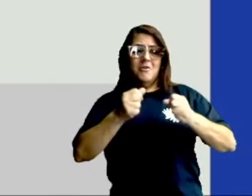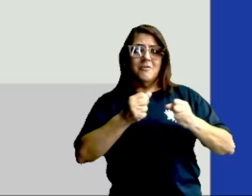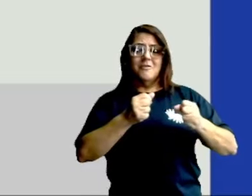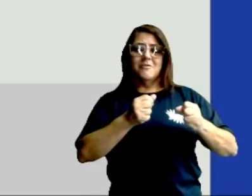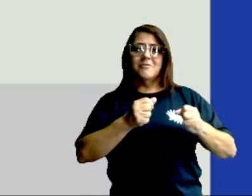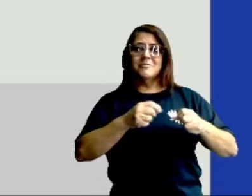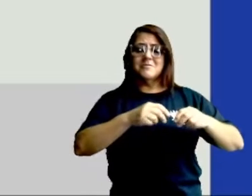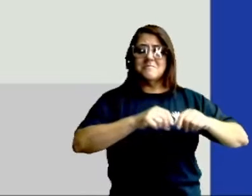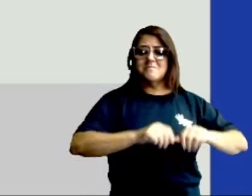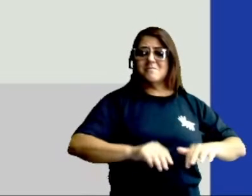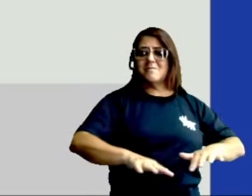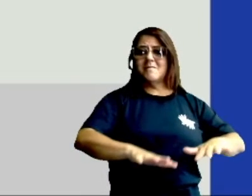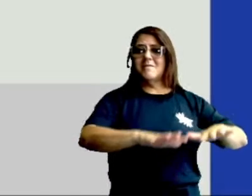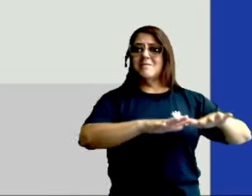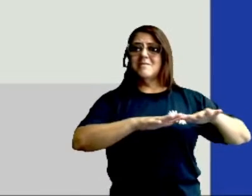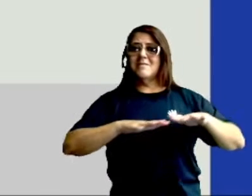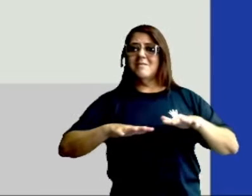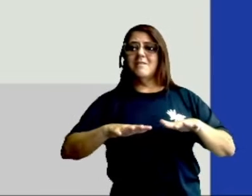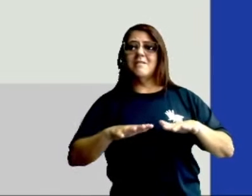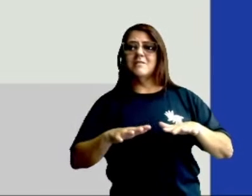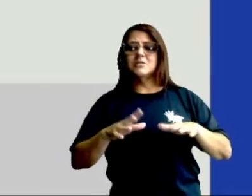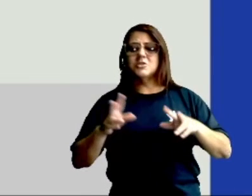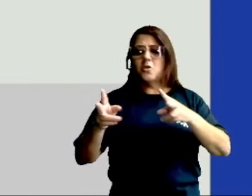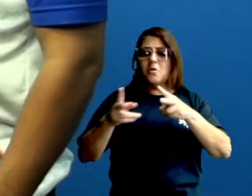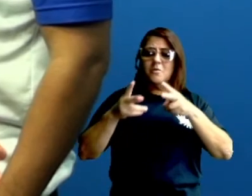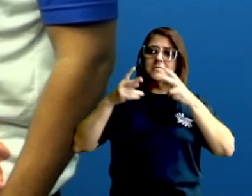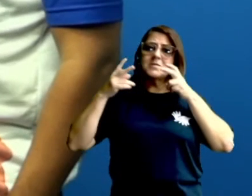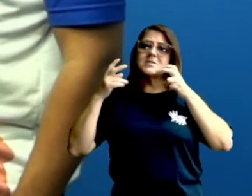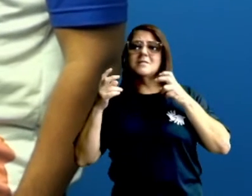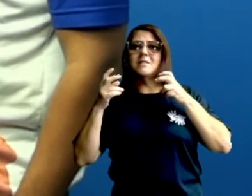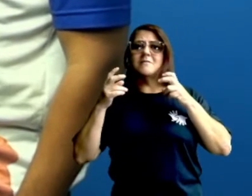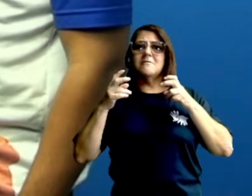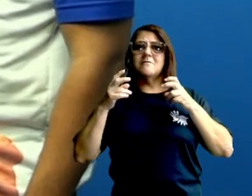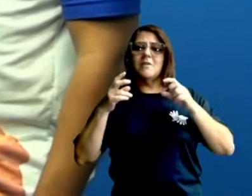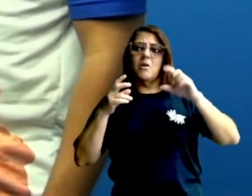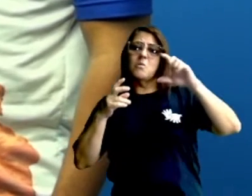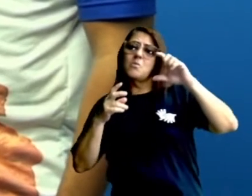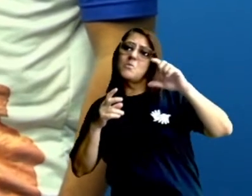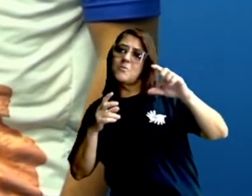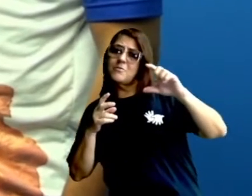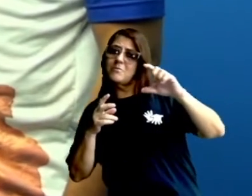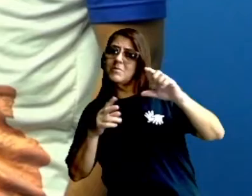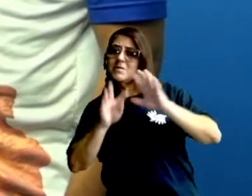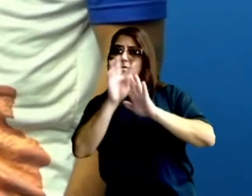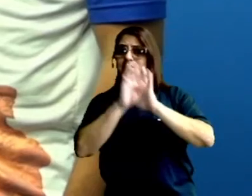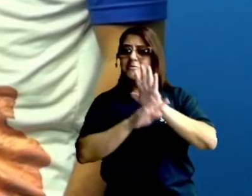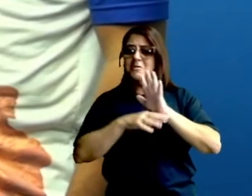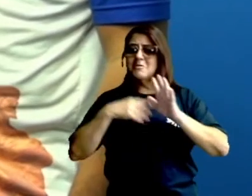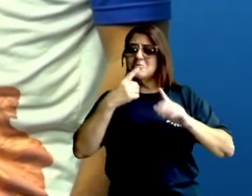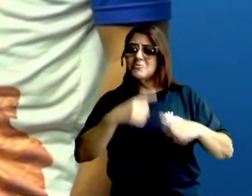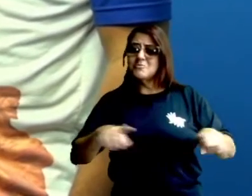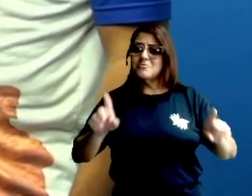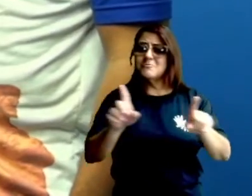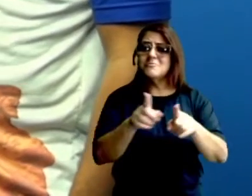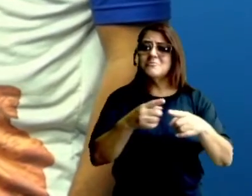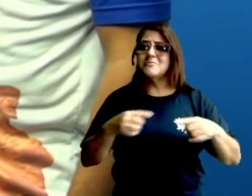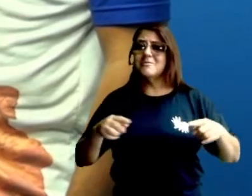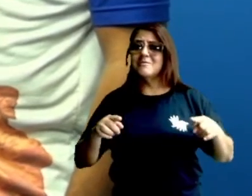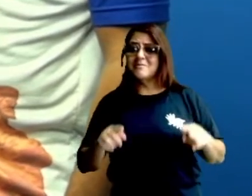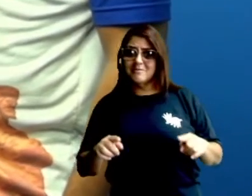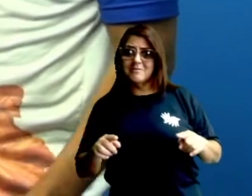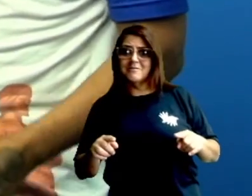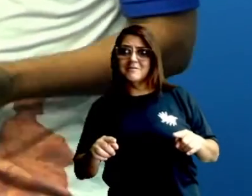das de bebê a terra então gente sonho olhar aqui para partezinha desse hino para o fragmento